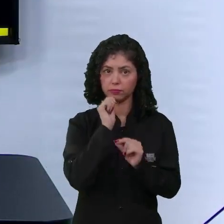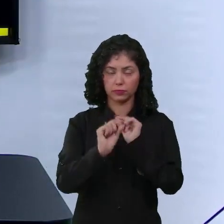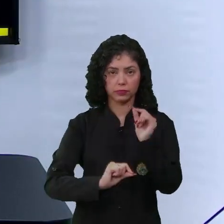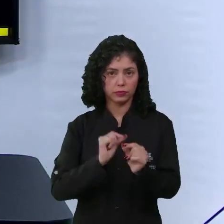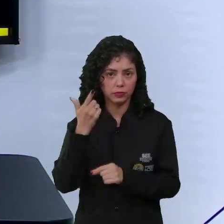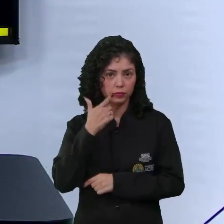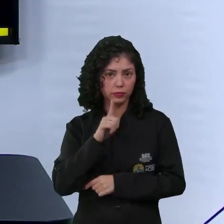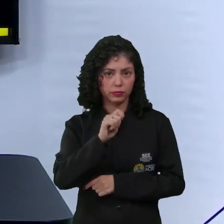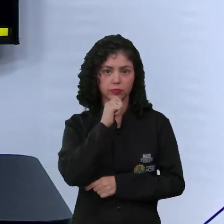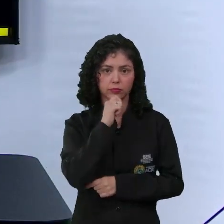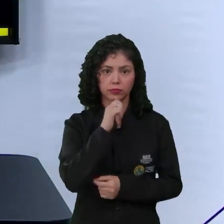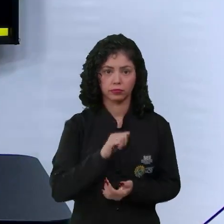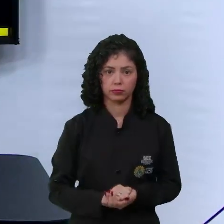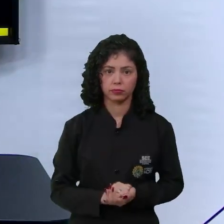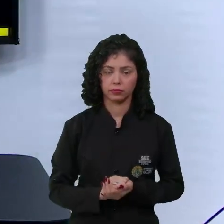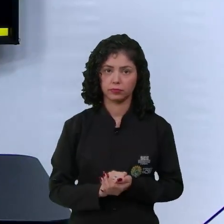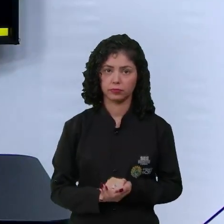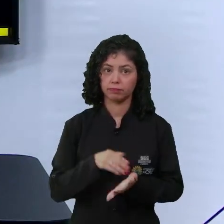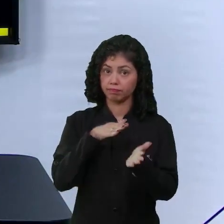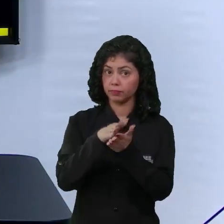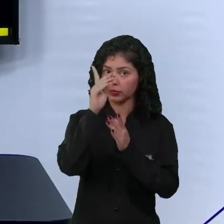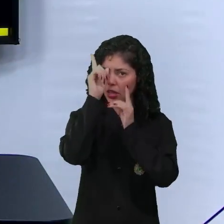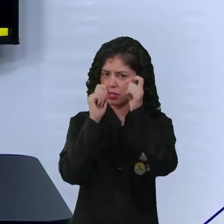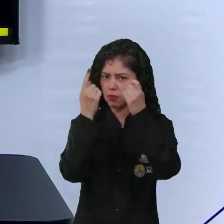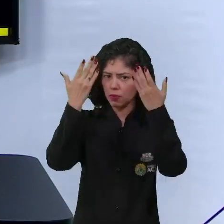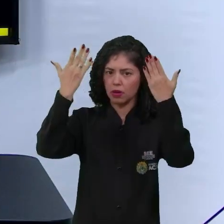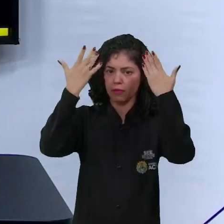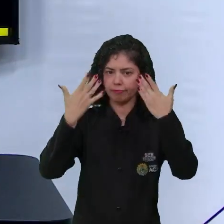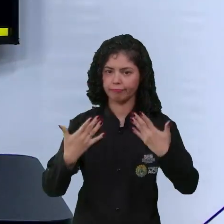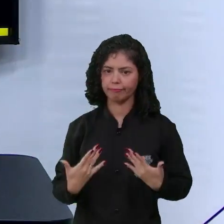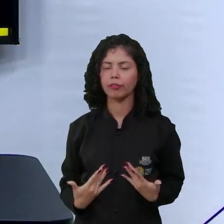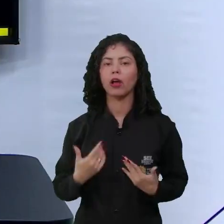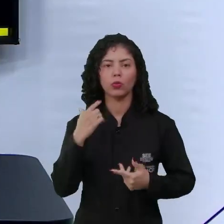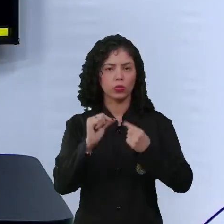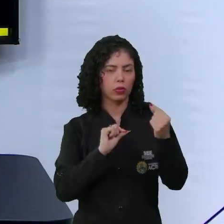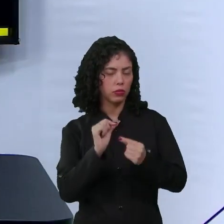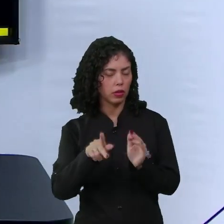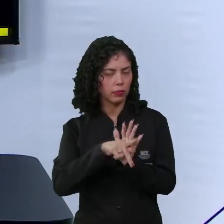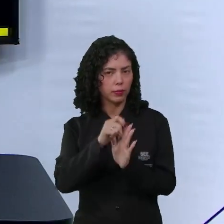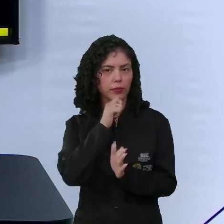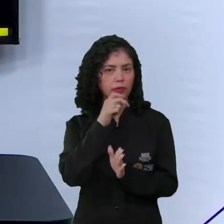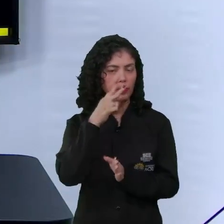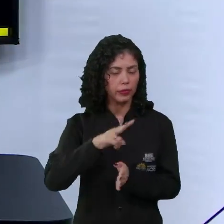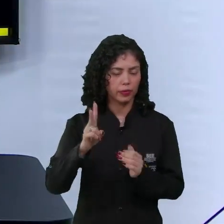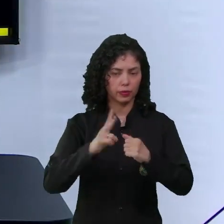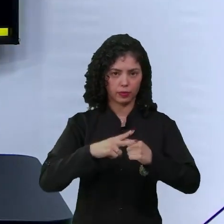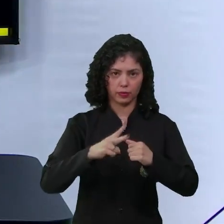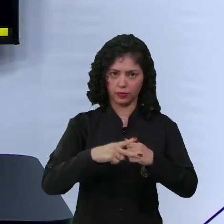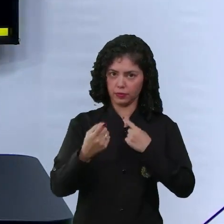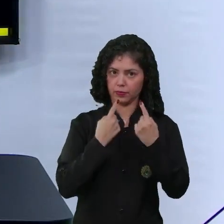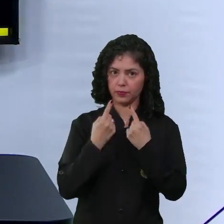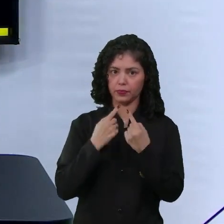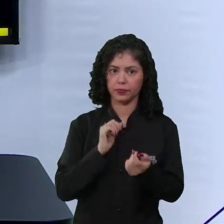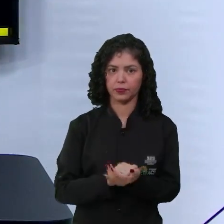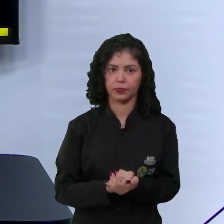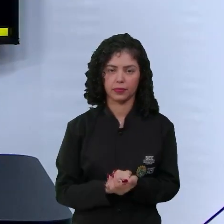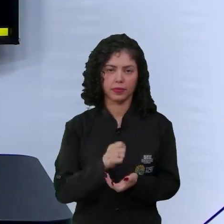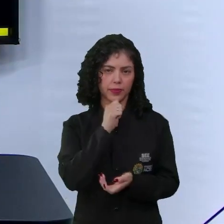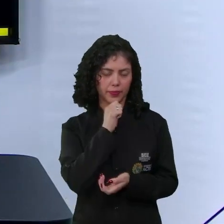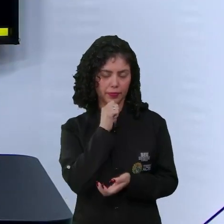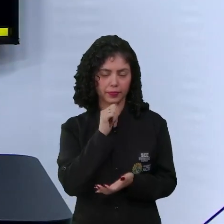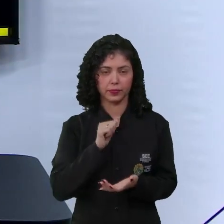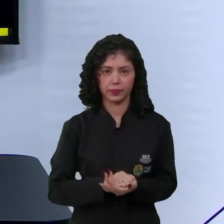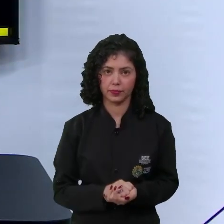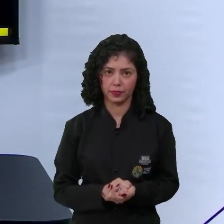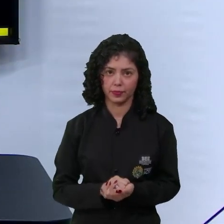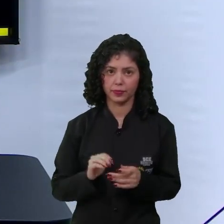conseguir imprimir, expressar realmente o que eu quero verbalizar, só que com o corpo